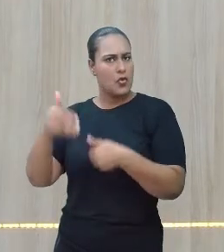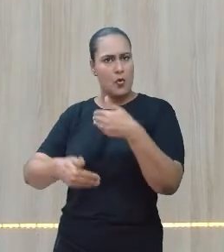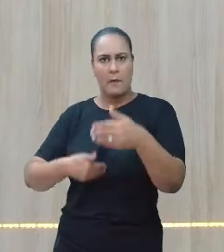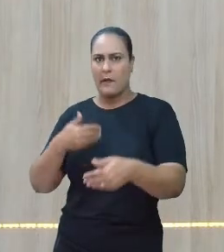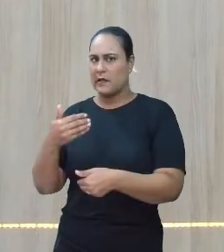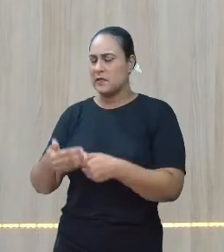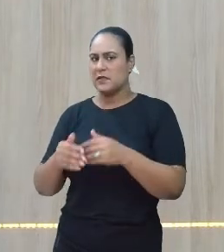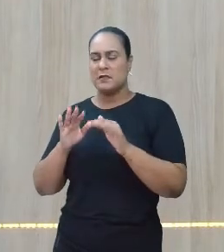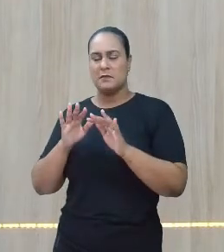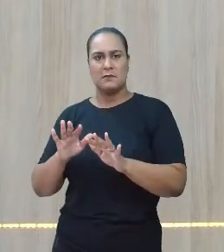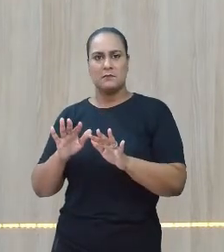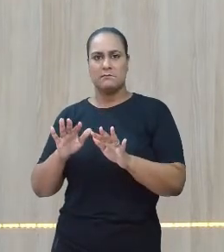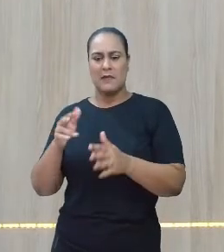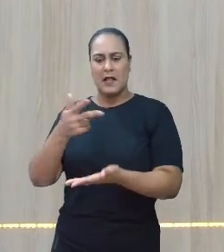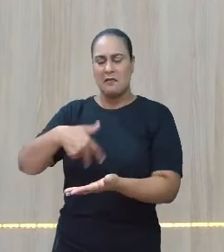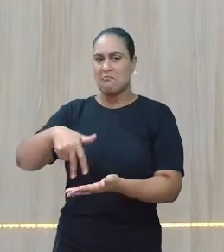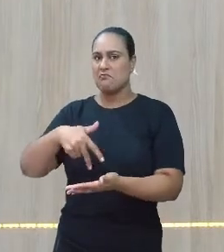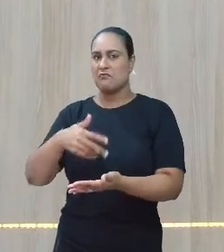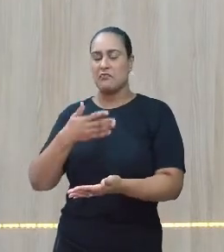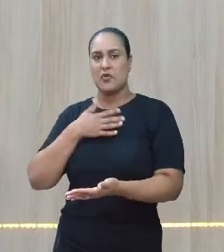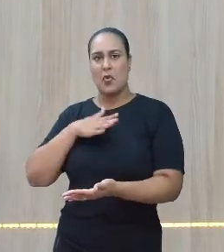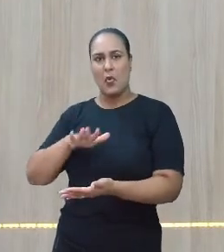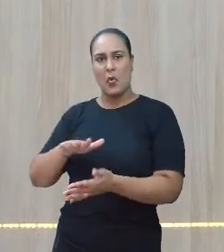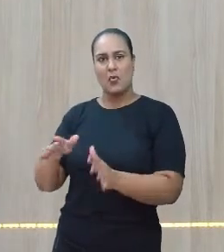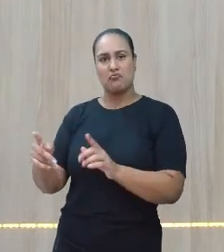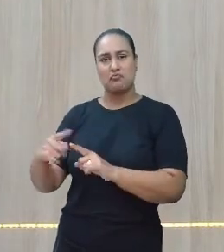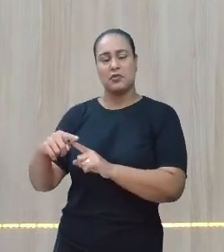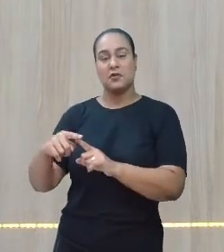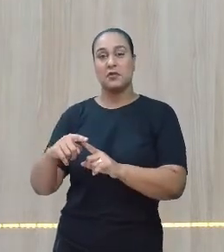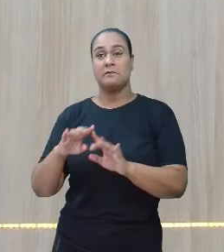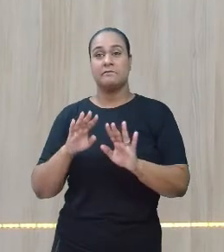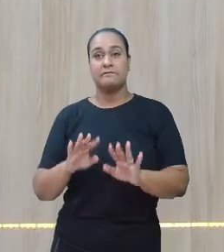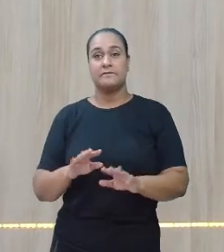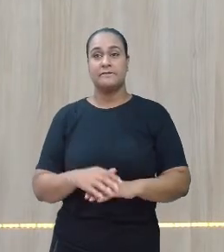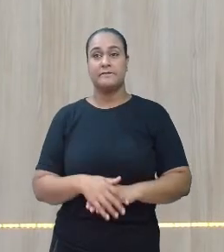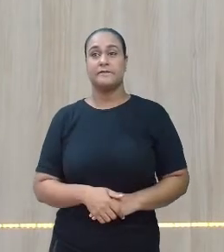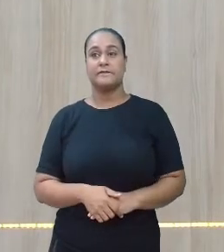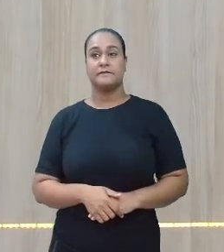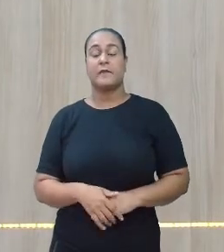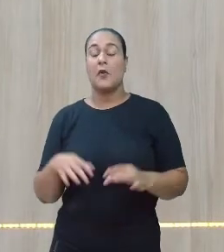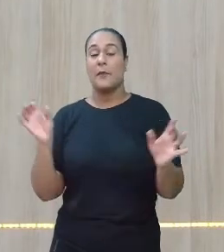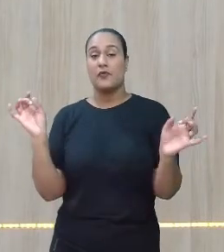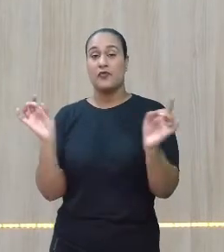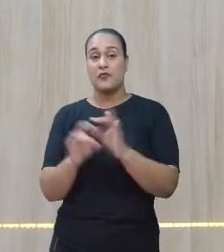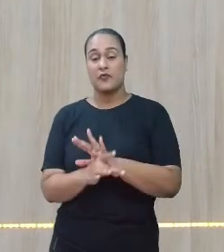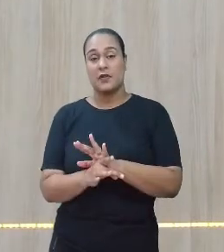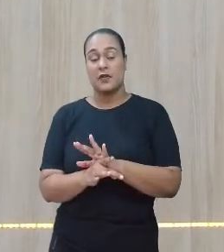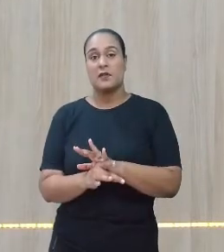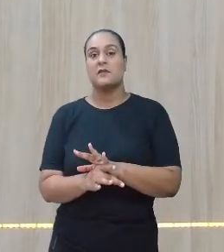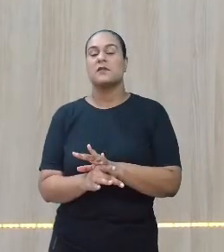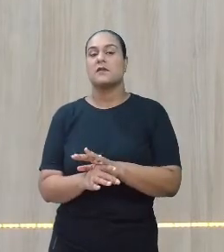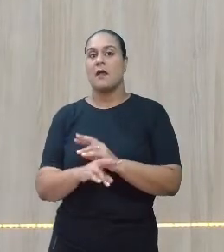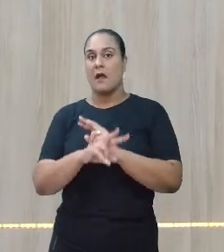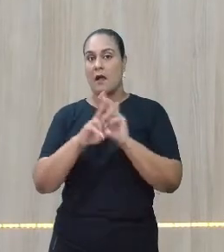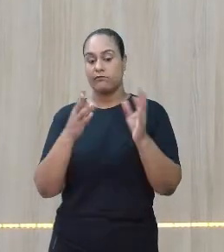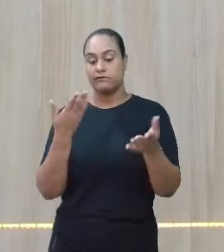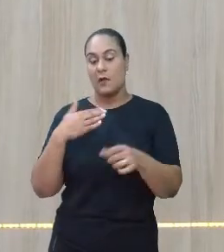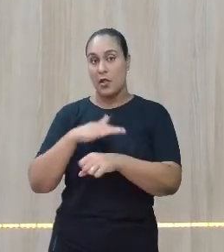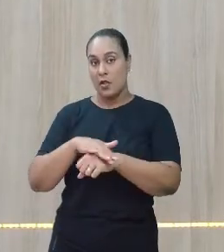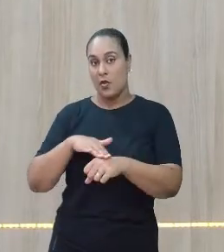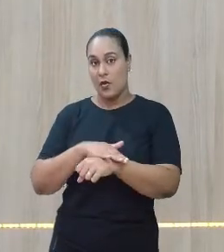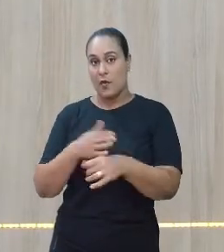eu não gosto. E assim por diante. E aí, para a gente, né, fazer um fechamento em relação a essa nossa